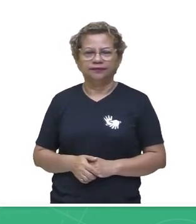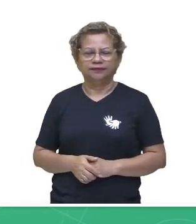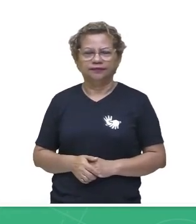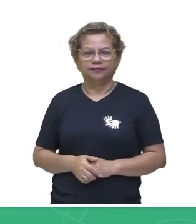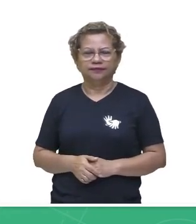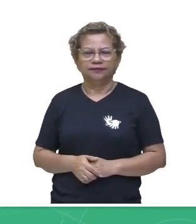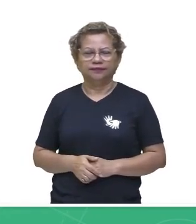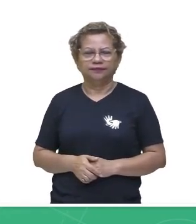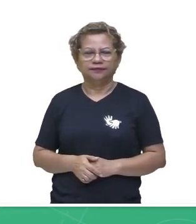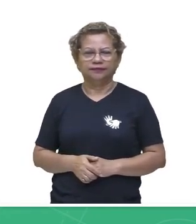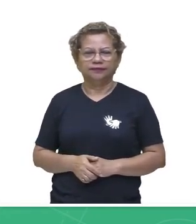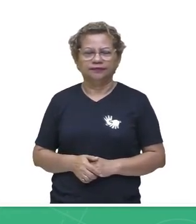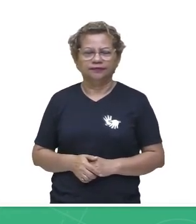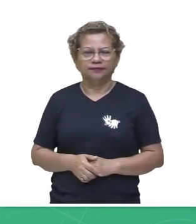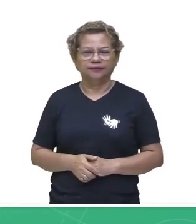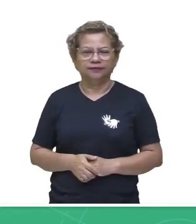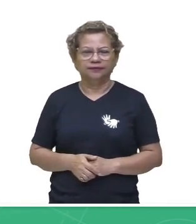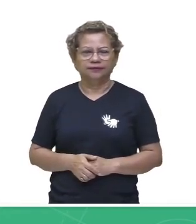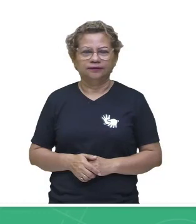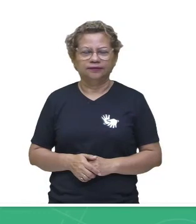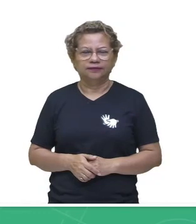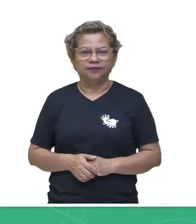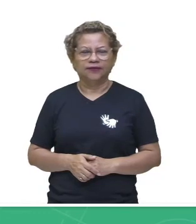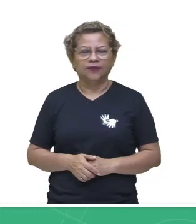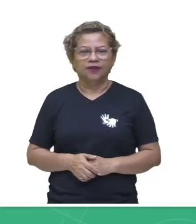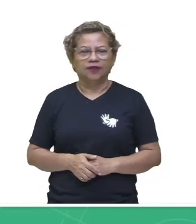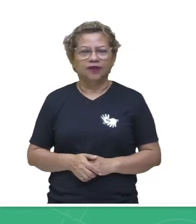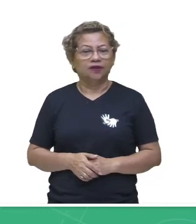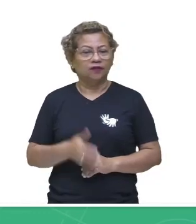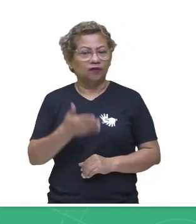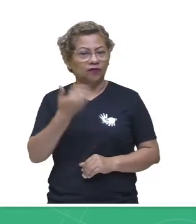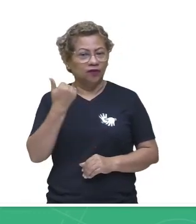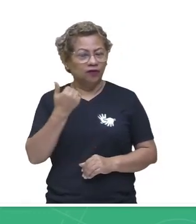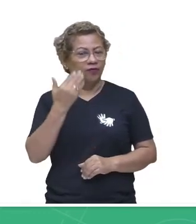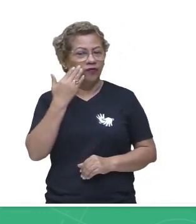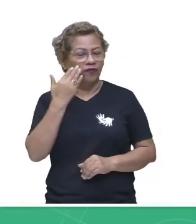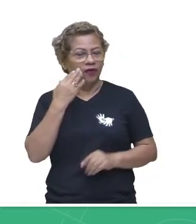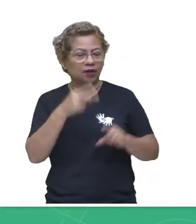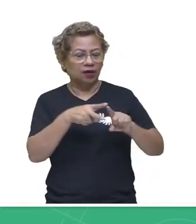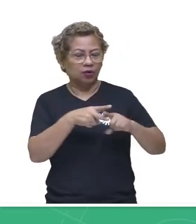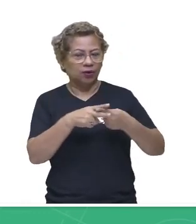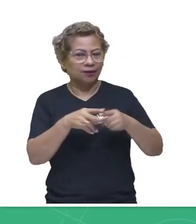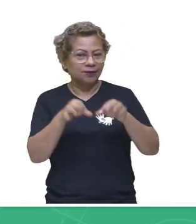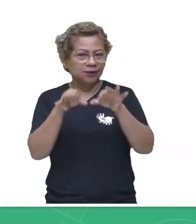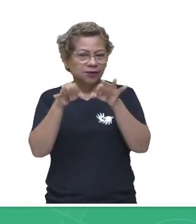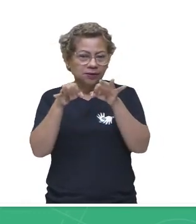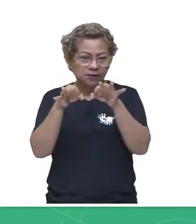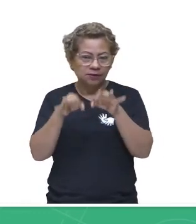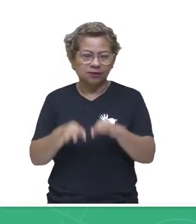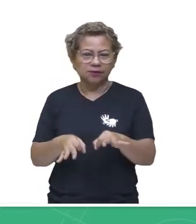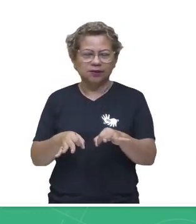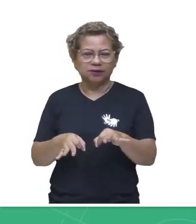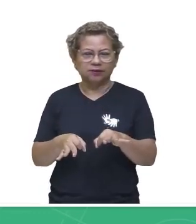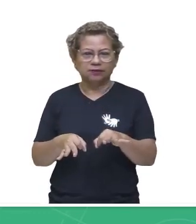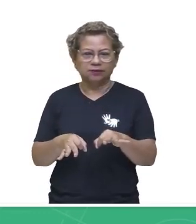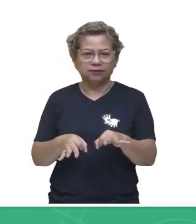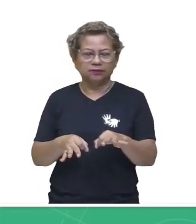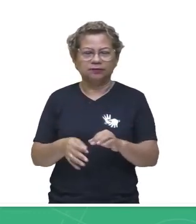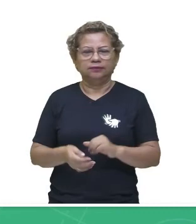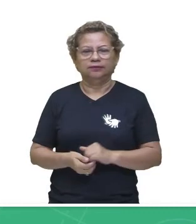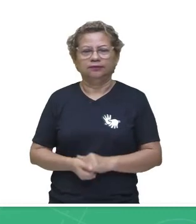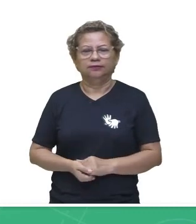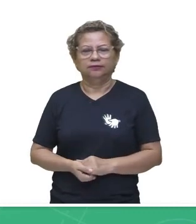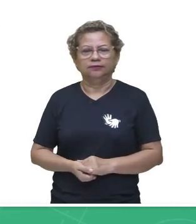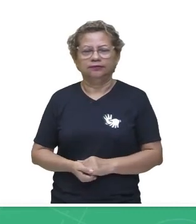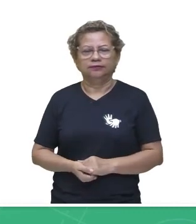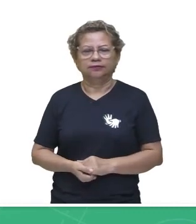nossos alunos responderam. Então vamos agora fazer análise das alternativas para a gente ver qual é a alternativa